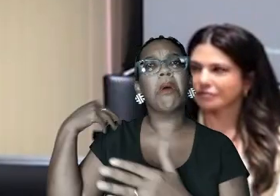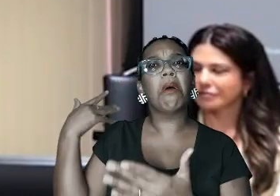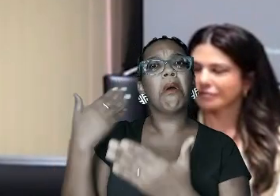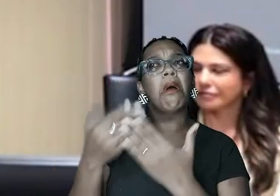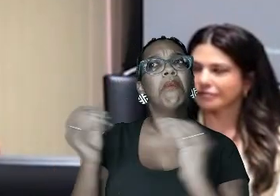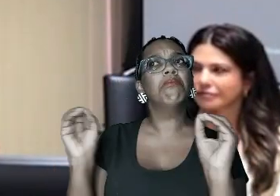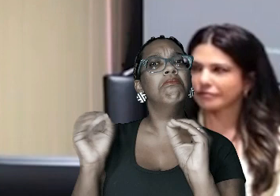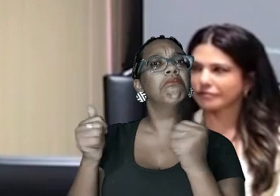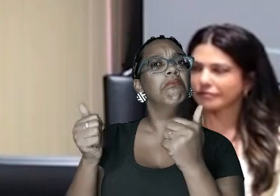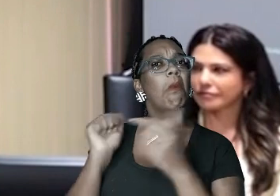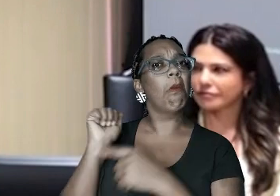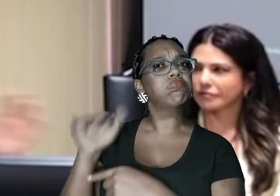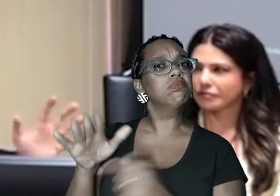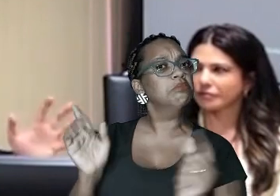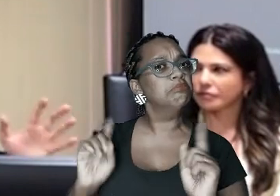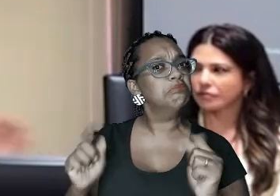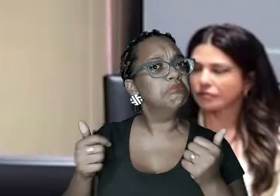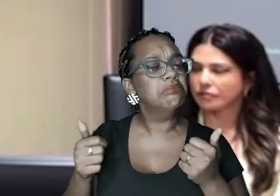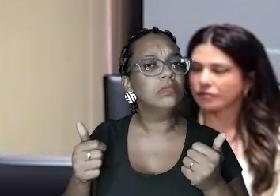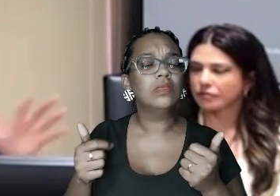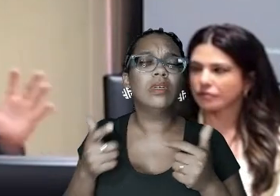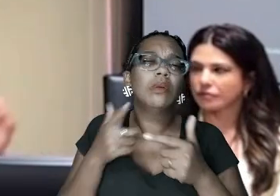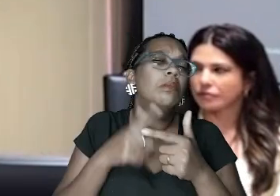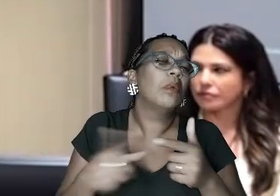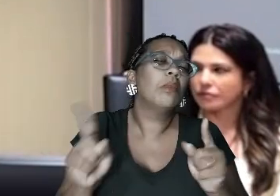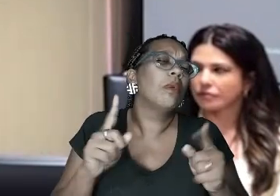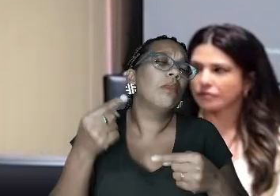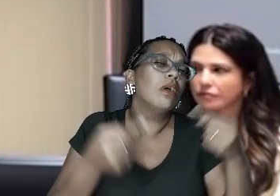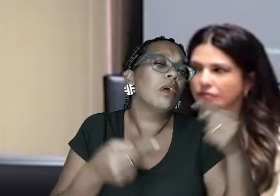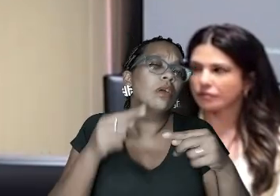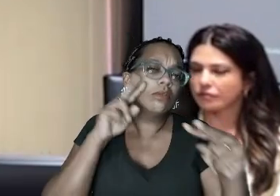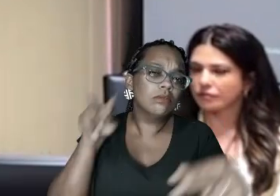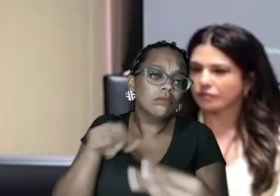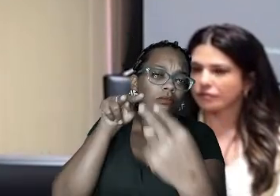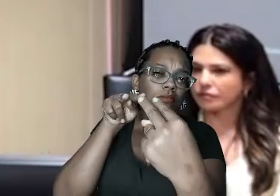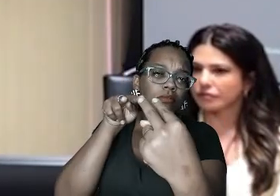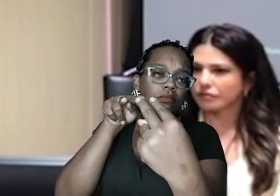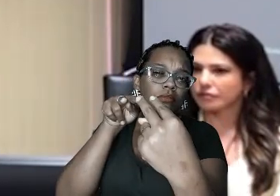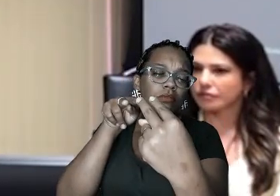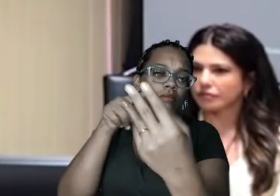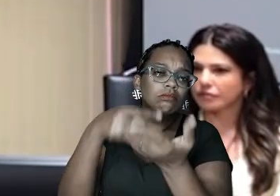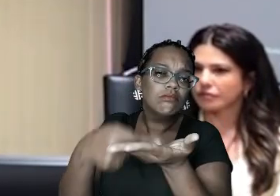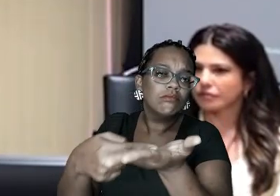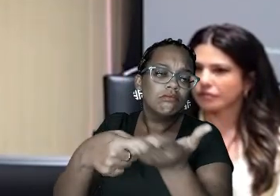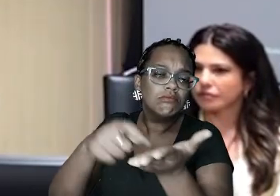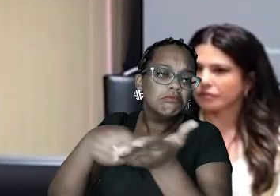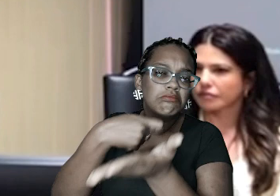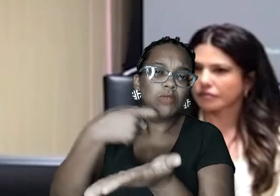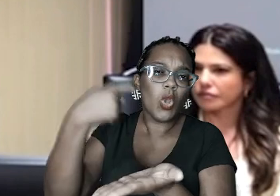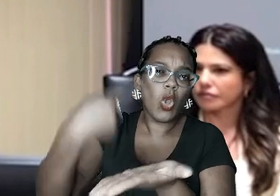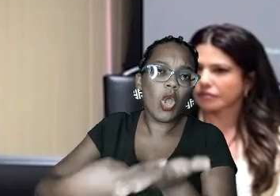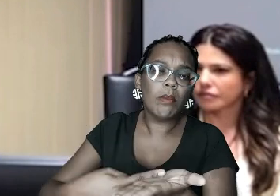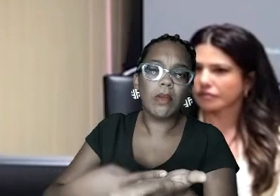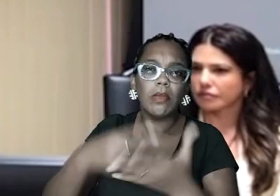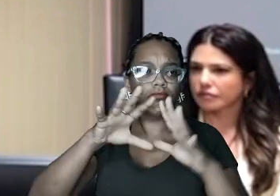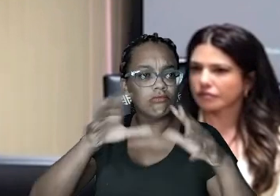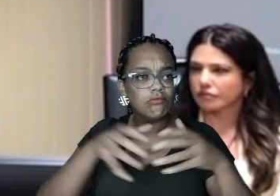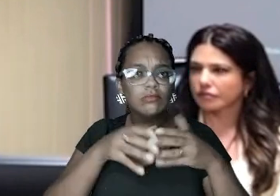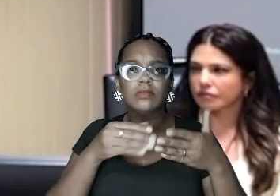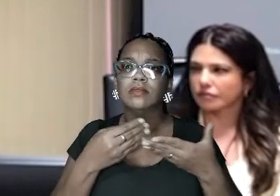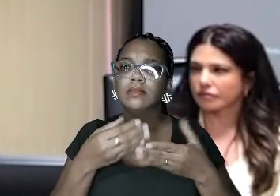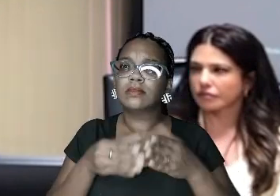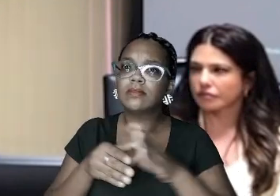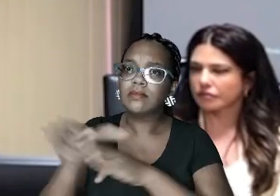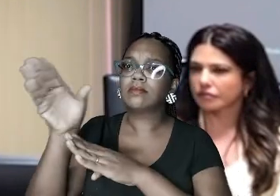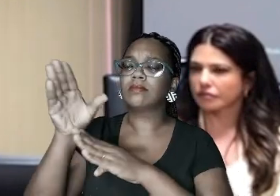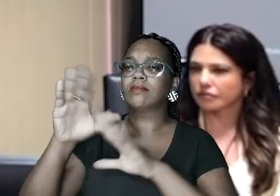bem feito a pessoa tinha um comportamento até ali em que nada desabonava e tudo mais qual é o problema de discutir Olho no olho e um tempo de compromisso